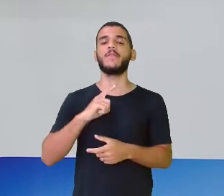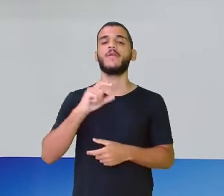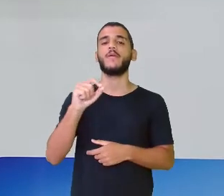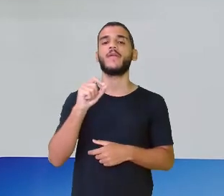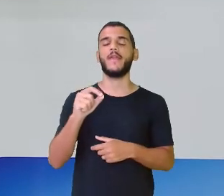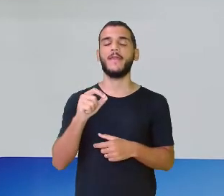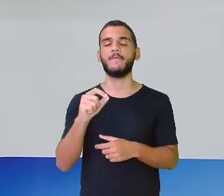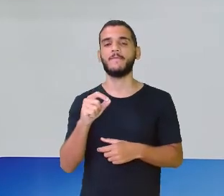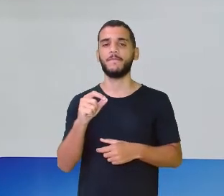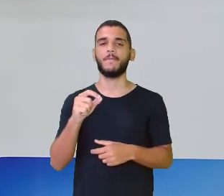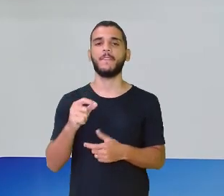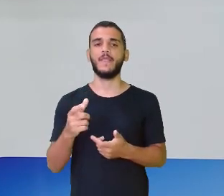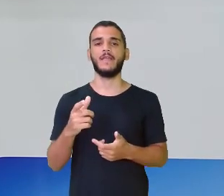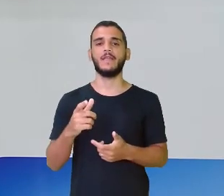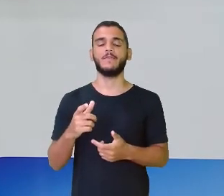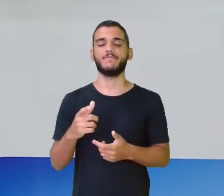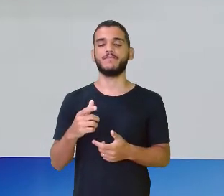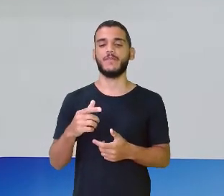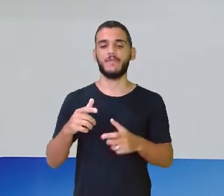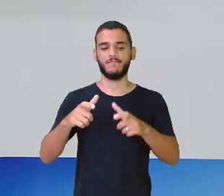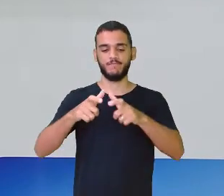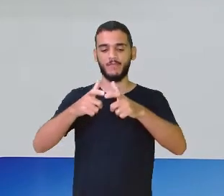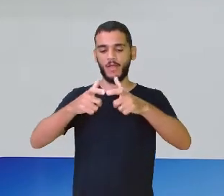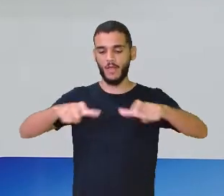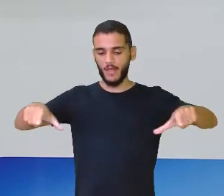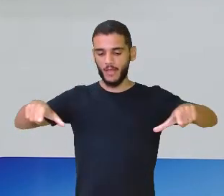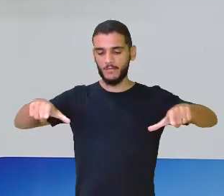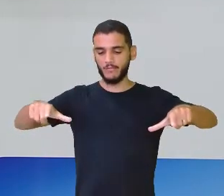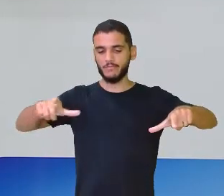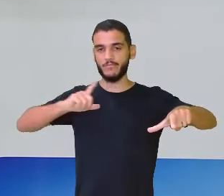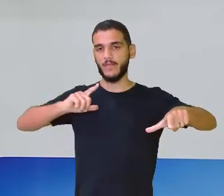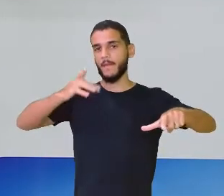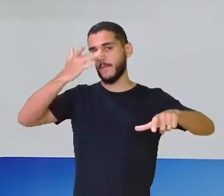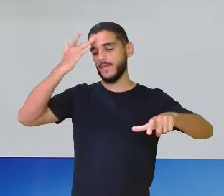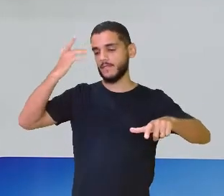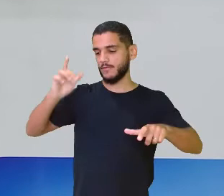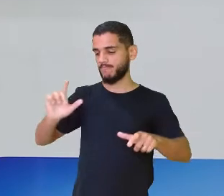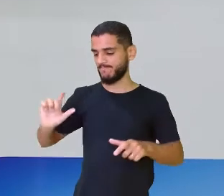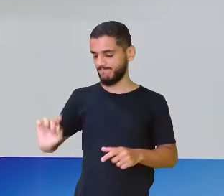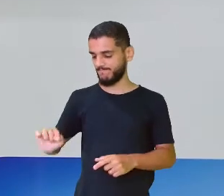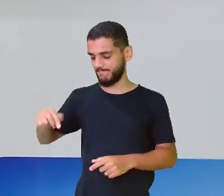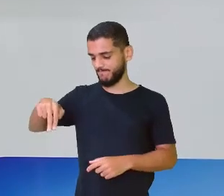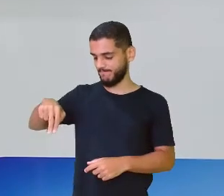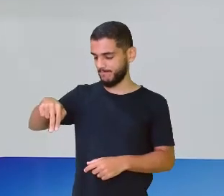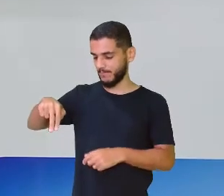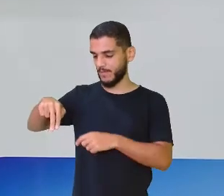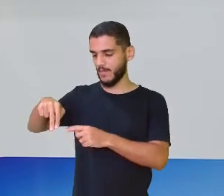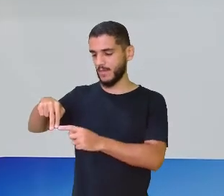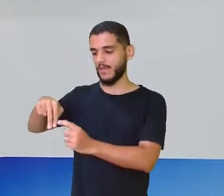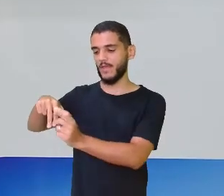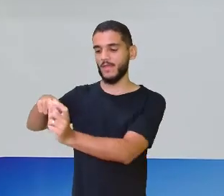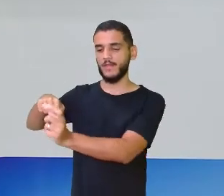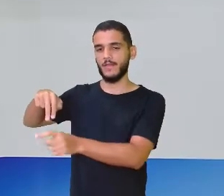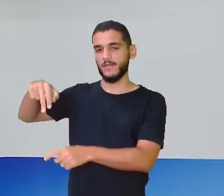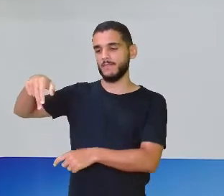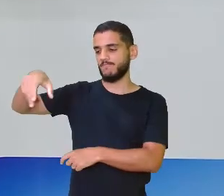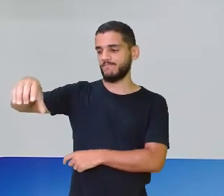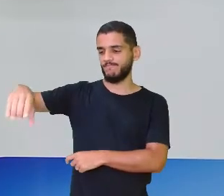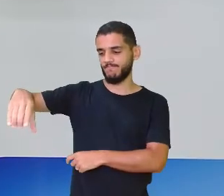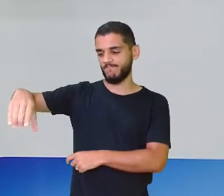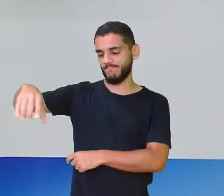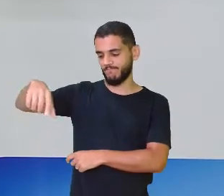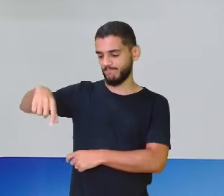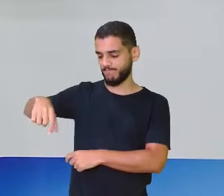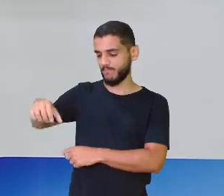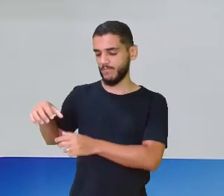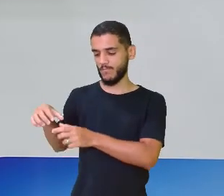entre a marca do escanteio, eu acho que quem assiste futebol já deve ter percebido, no campo onde o jogador ele põe